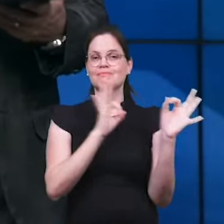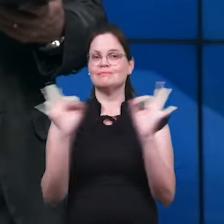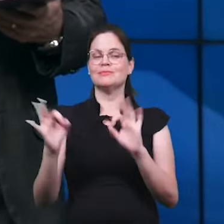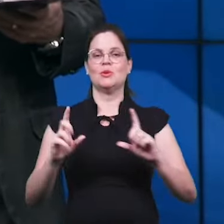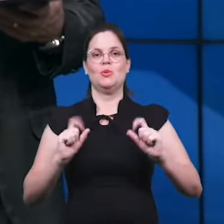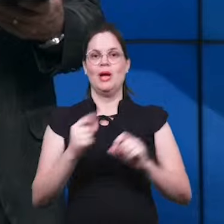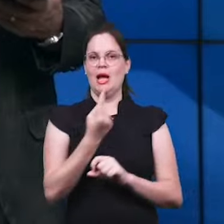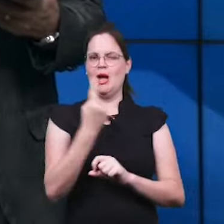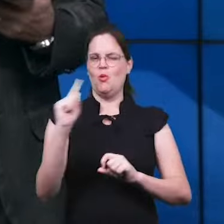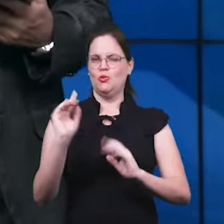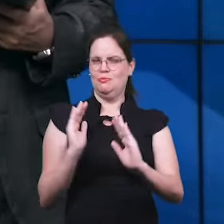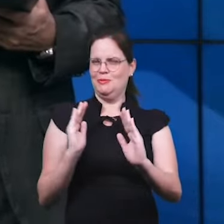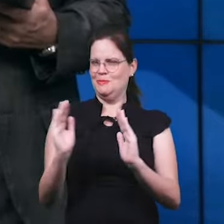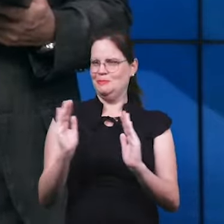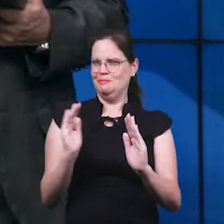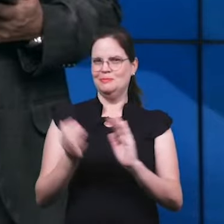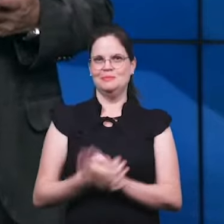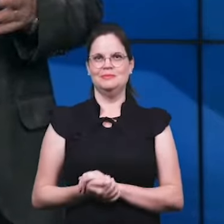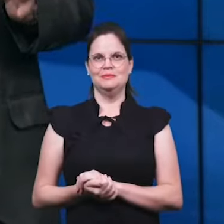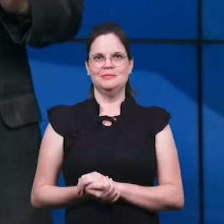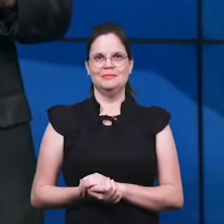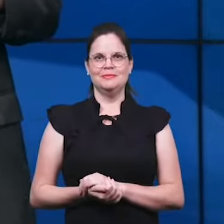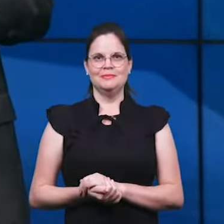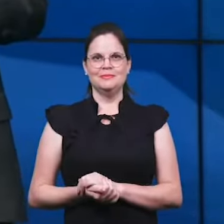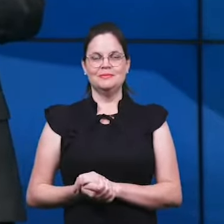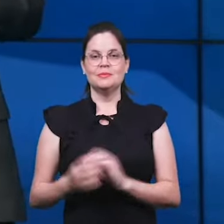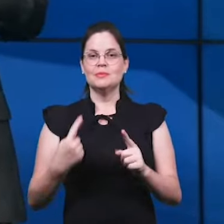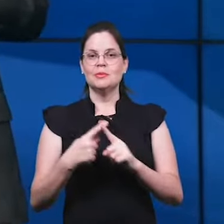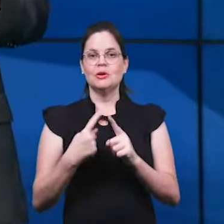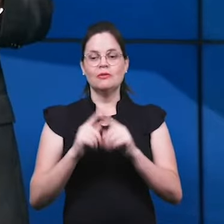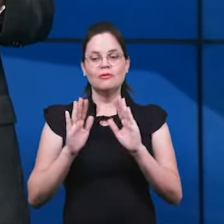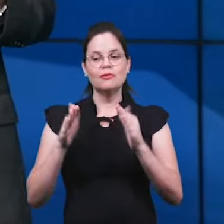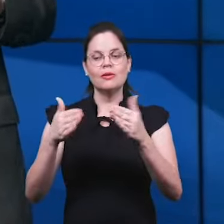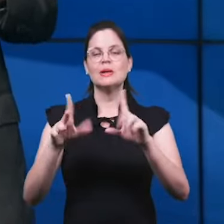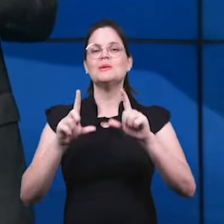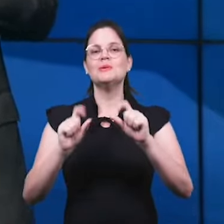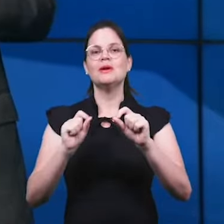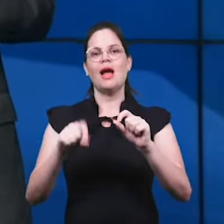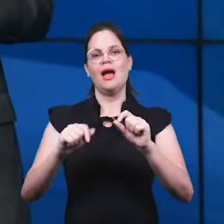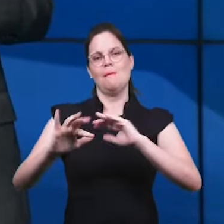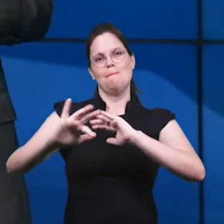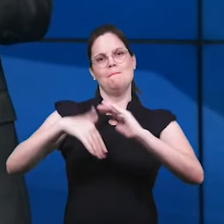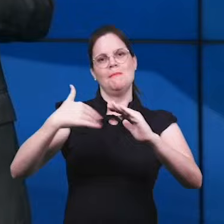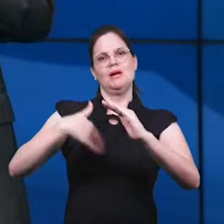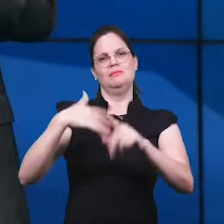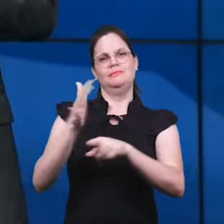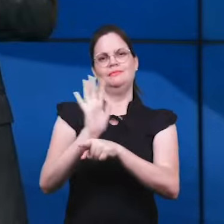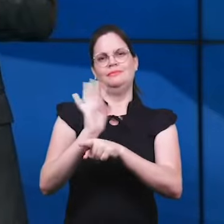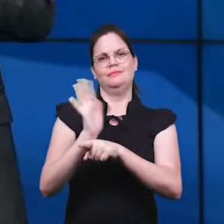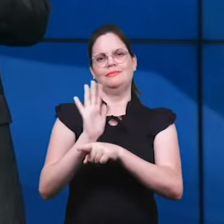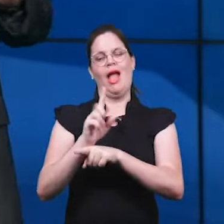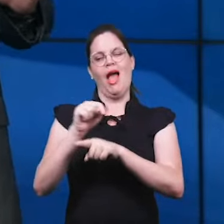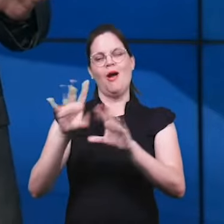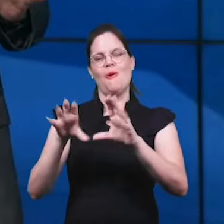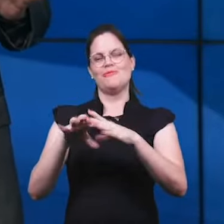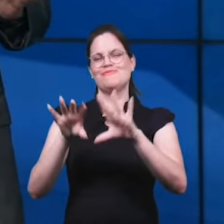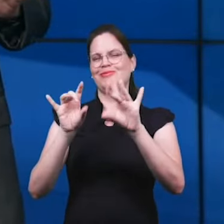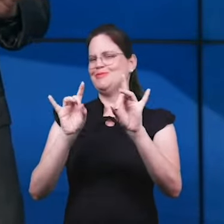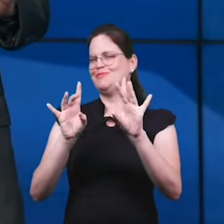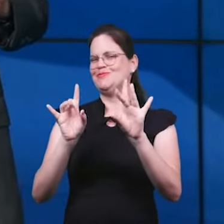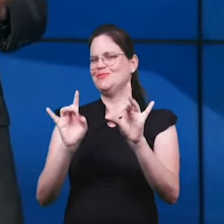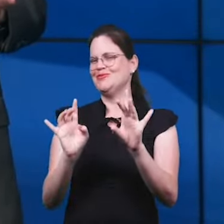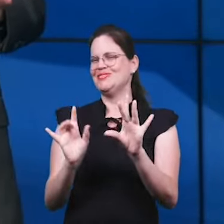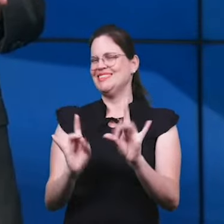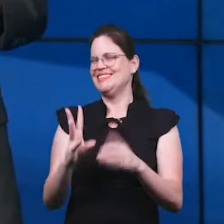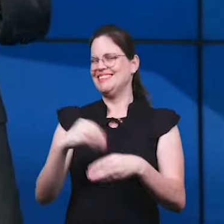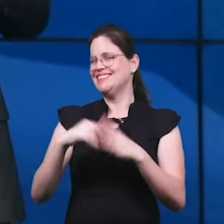irmãos, fazer a nossa última parte, porque ela está relacionada à participação de uma classe toda especial que nós